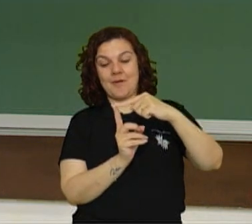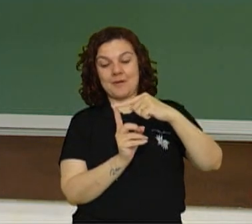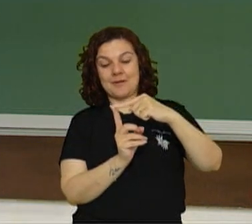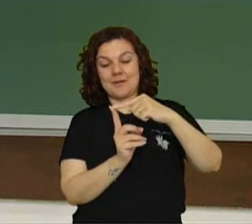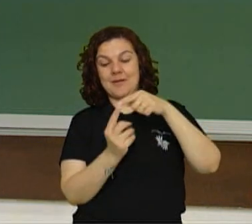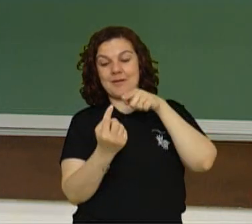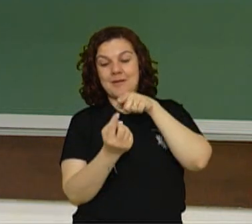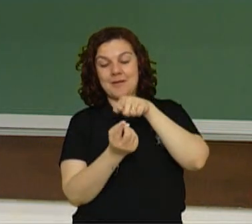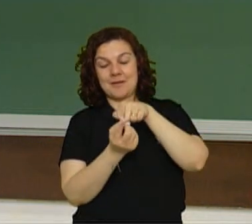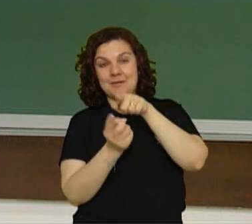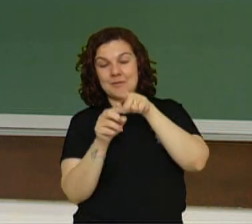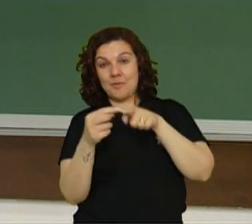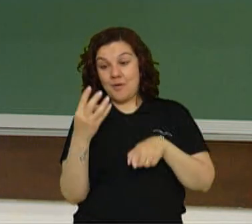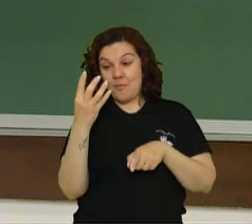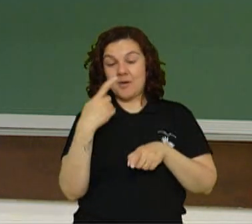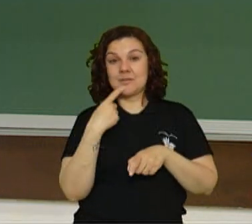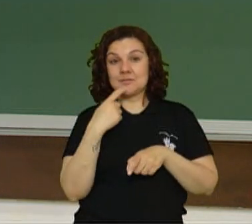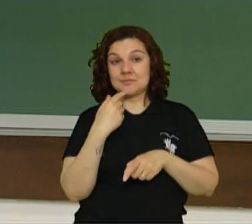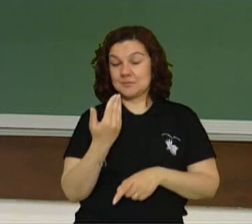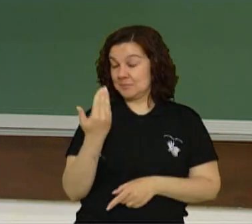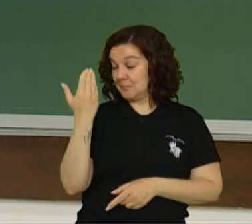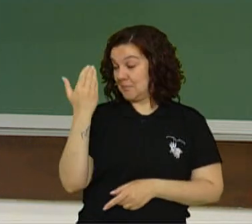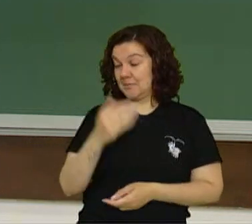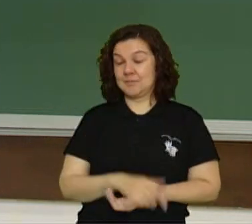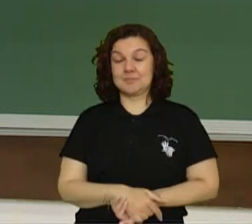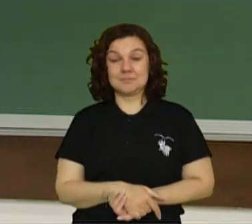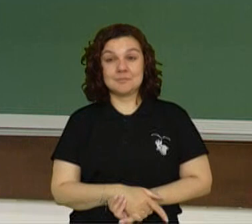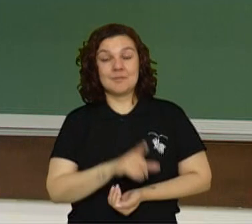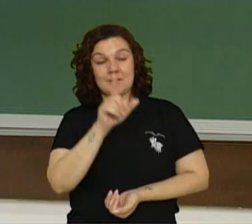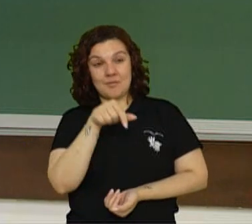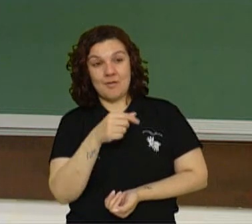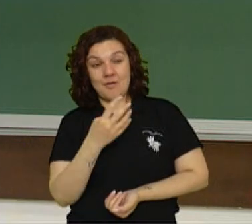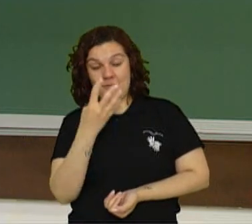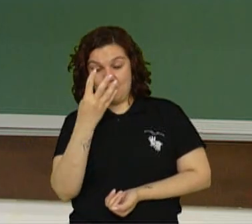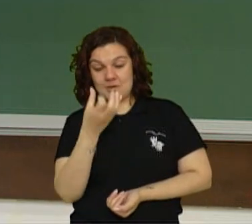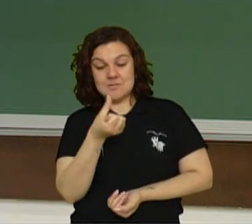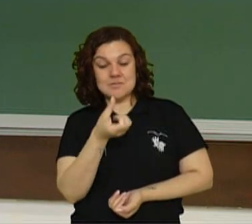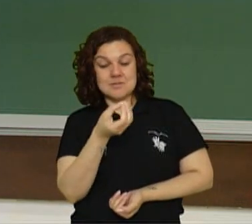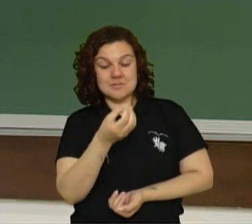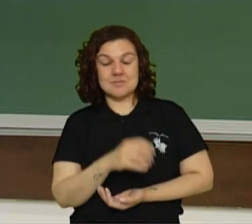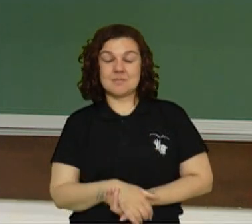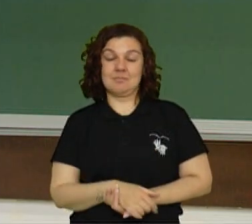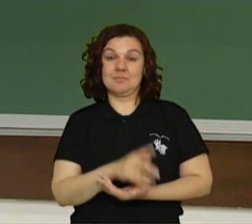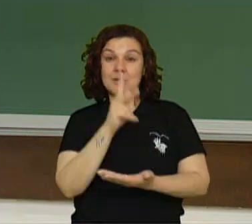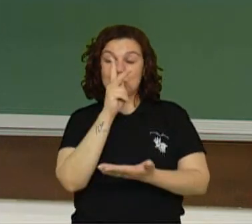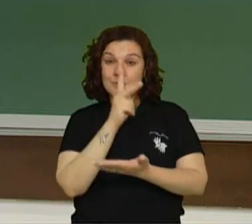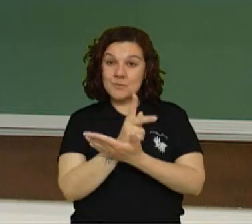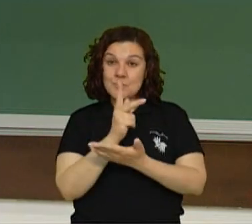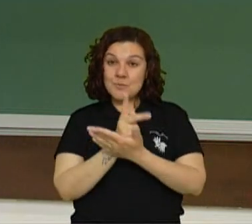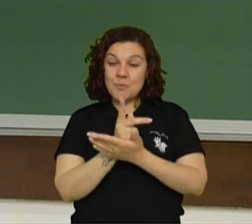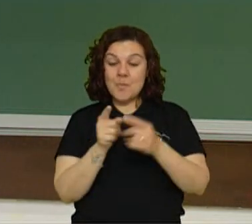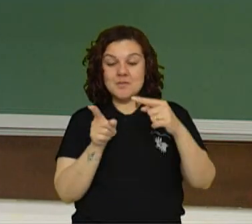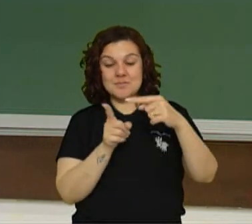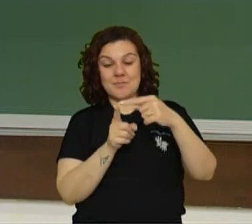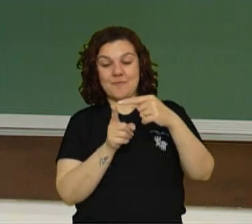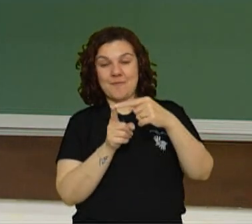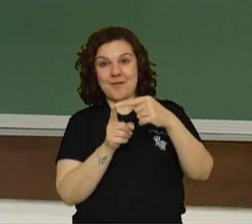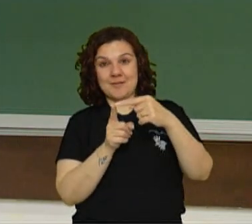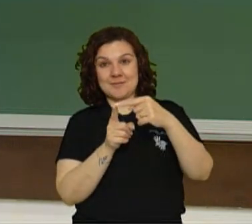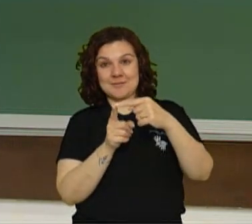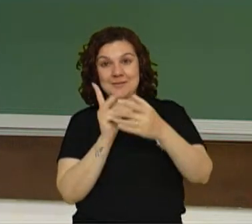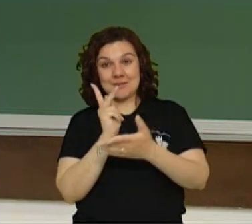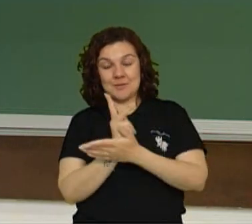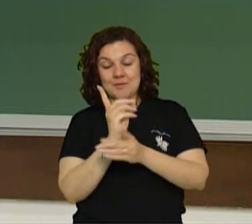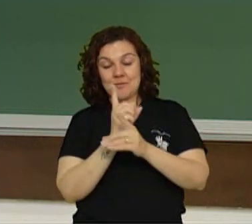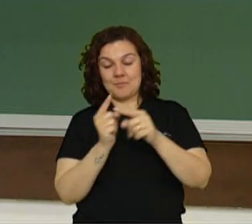quatro ângulos destacados em vermelho aqui para você. Então, são quatro ângulos de 60 graus no mesmo vértice, tá? No